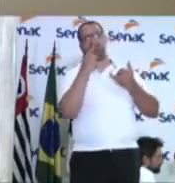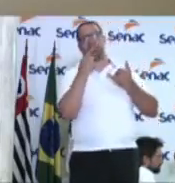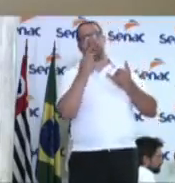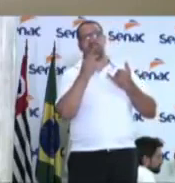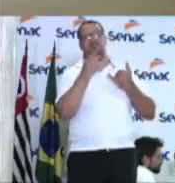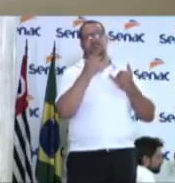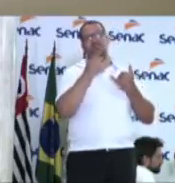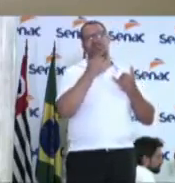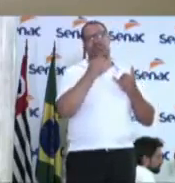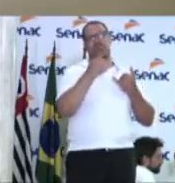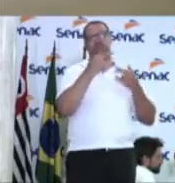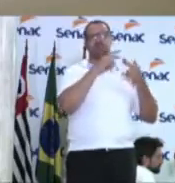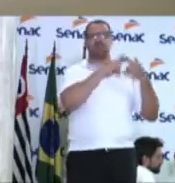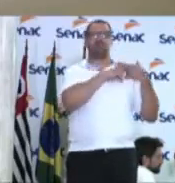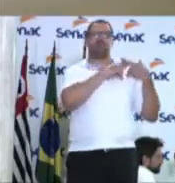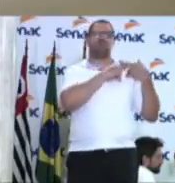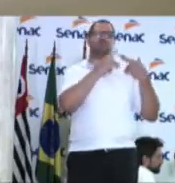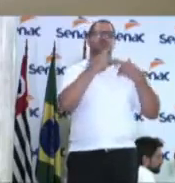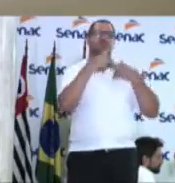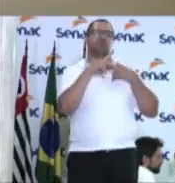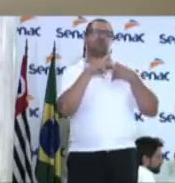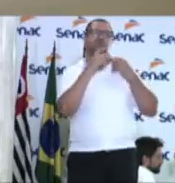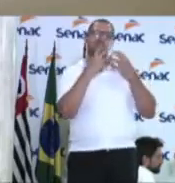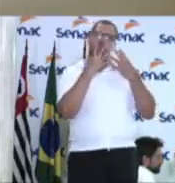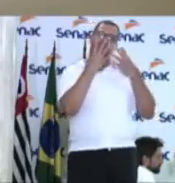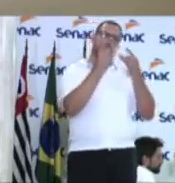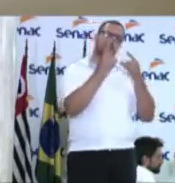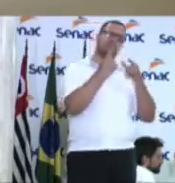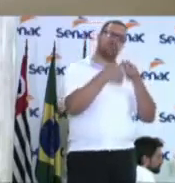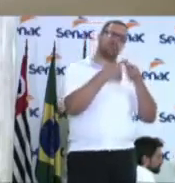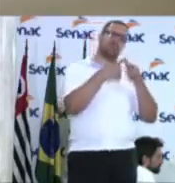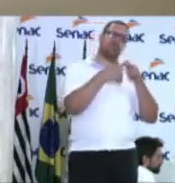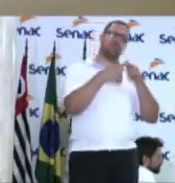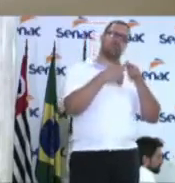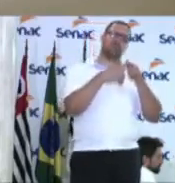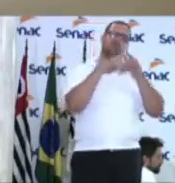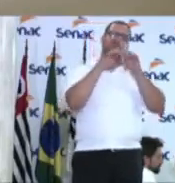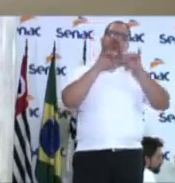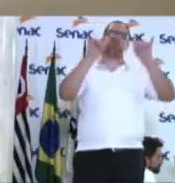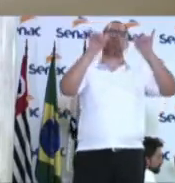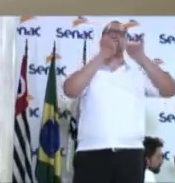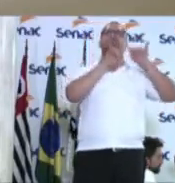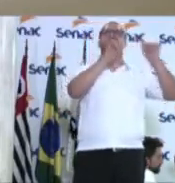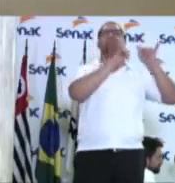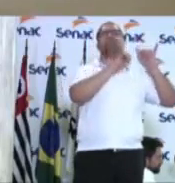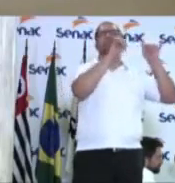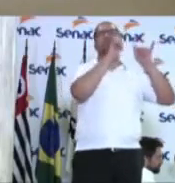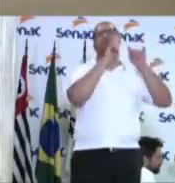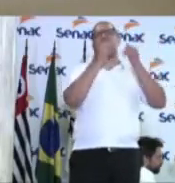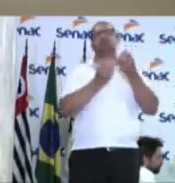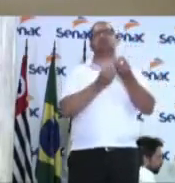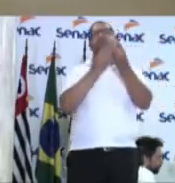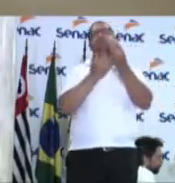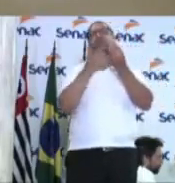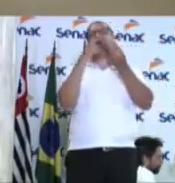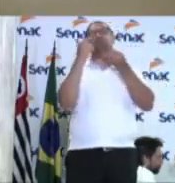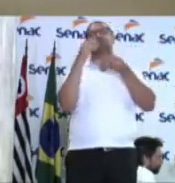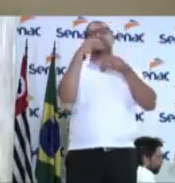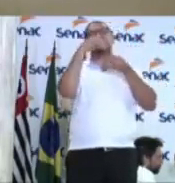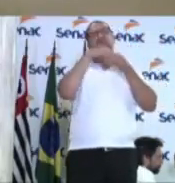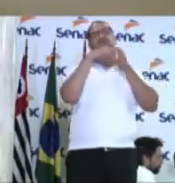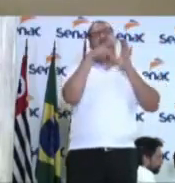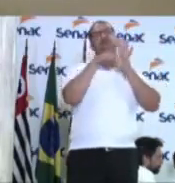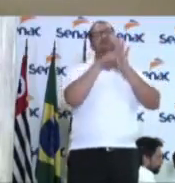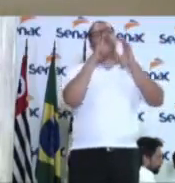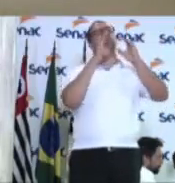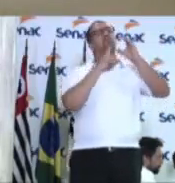tua obrigação é ficar atento a essas coisas. Até porque hoje em dia você põe no ar uma campanha que não tem base dentro do próprio